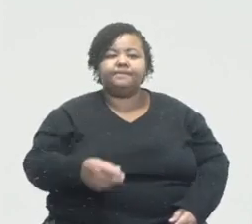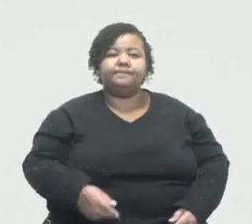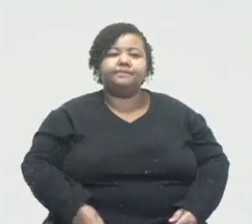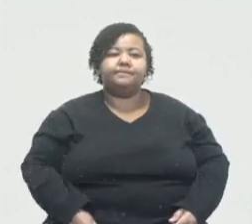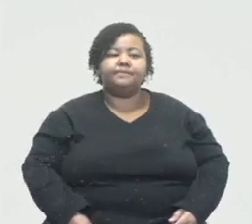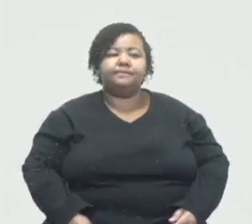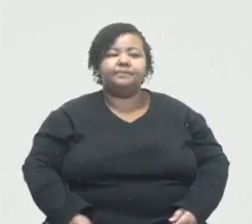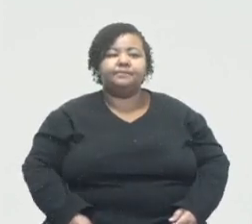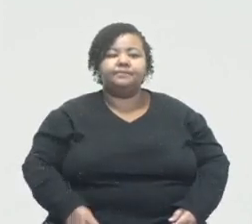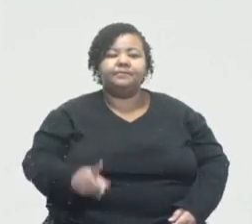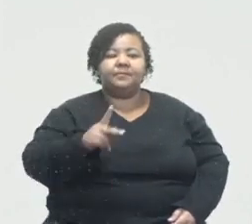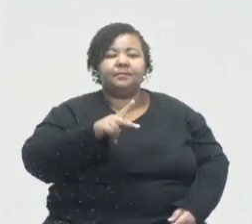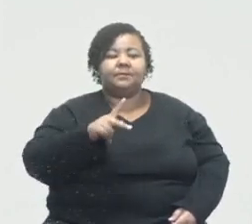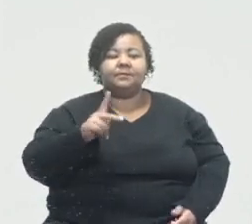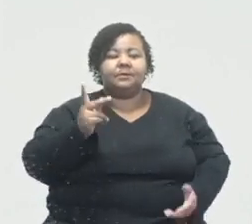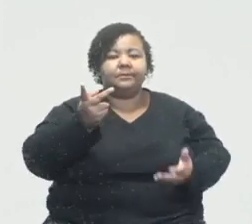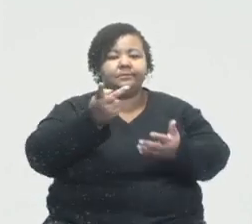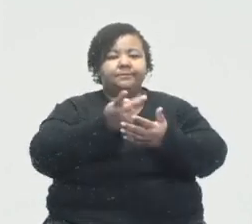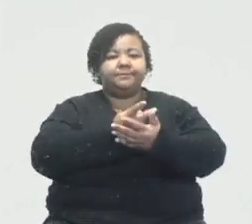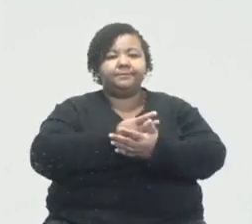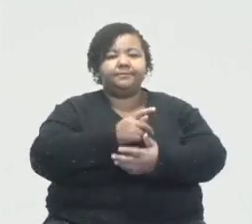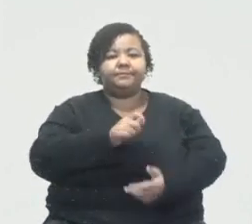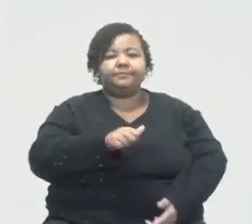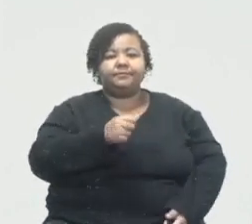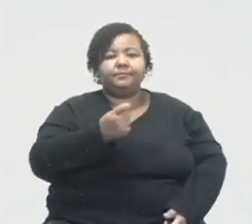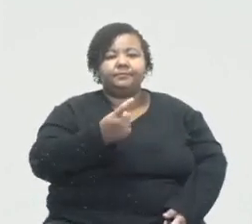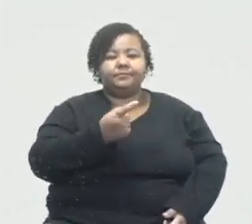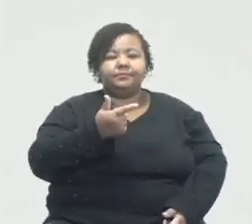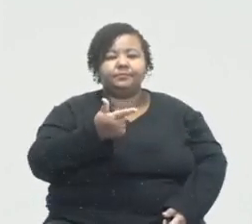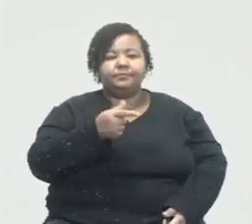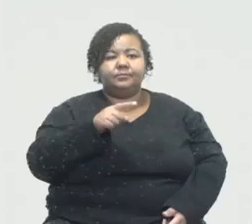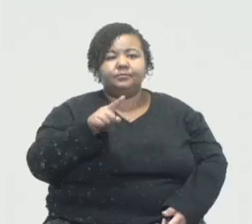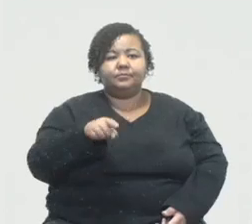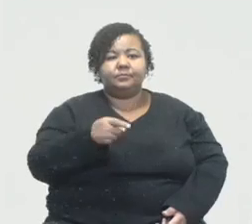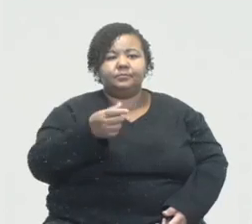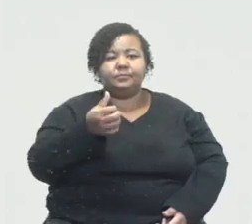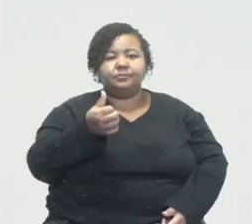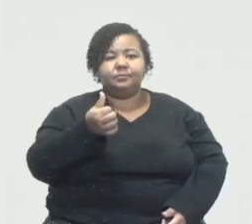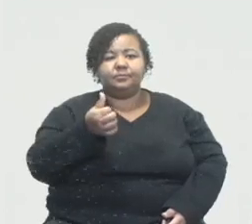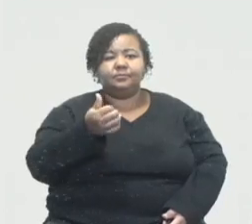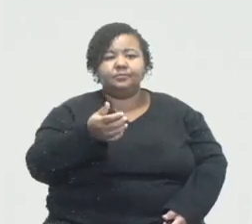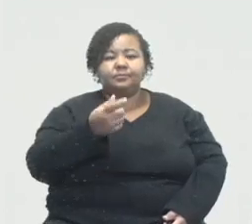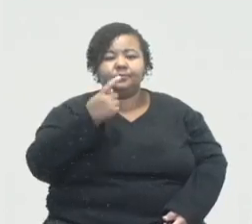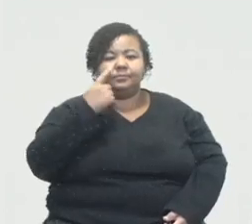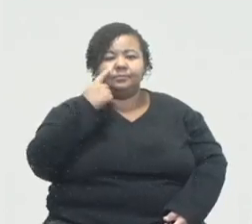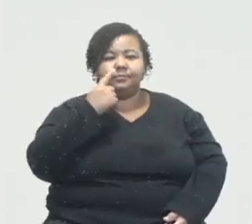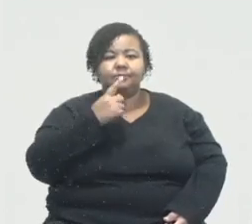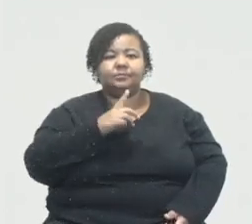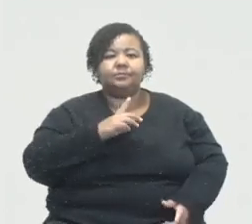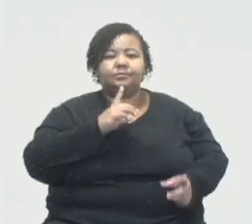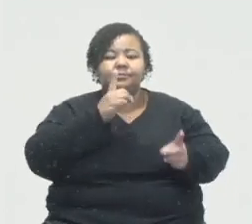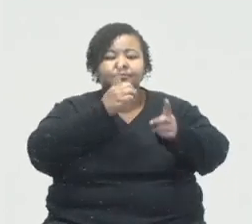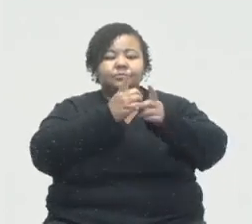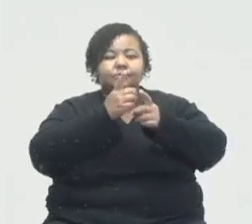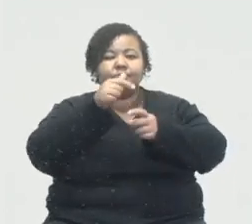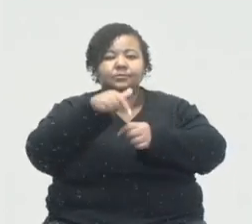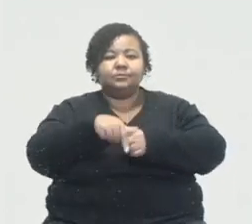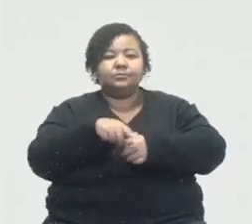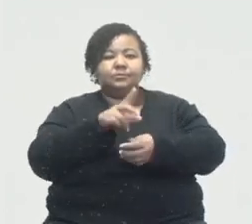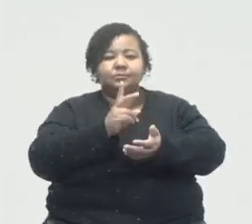A professora está pulando. Então, vai dar 12 e 6. Veja, nós encontramos aqui o